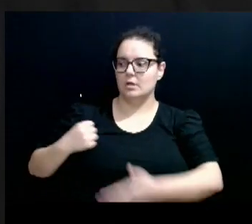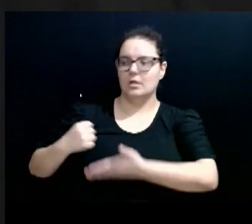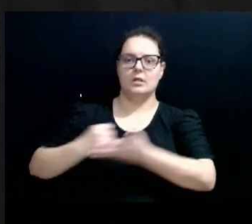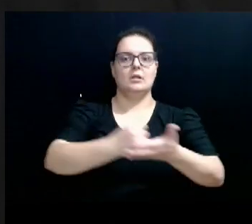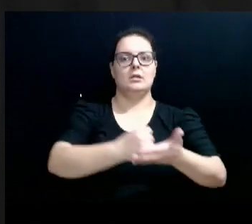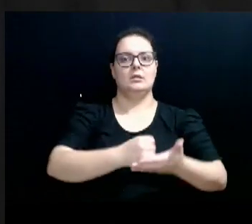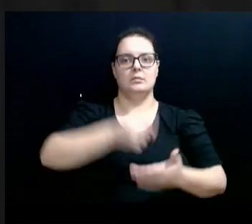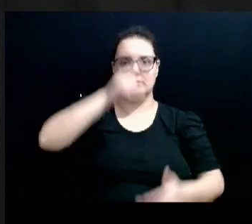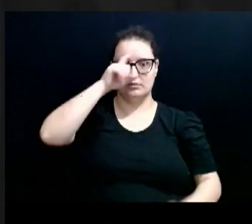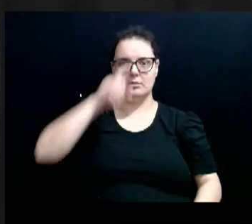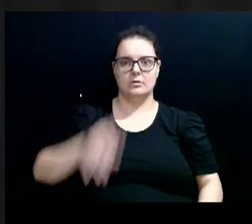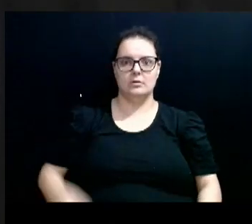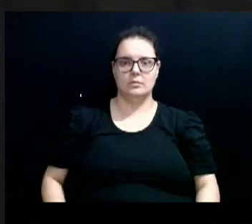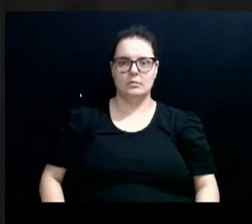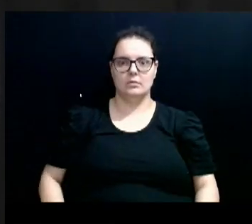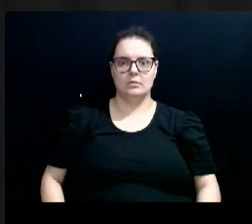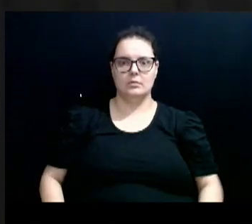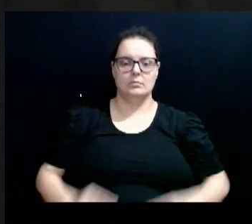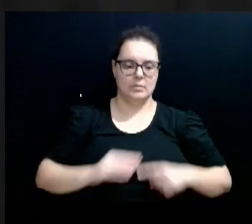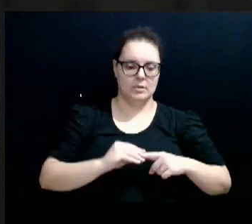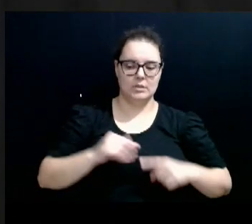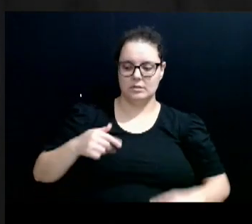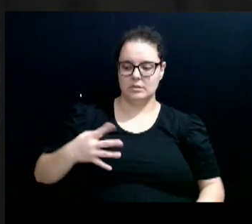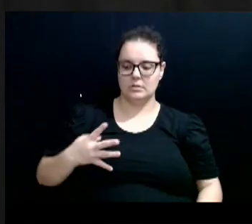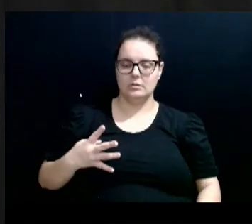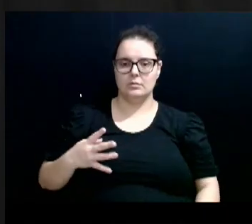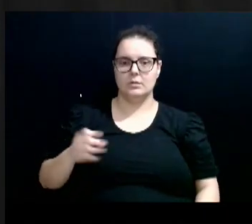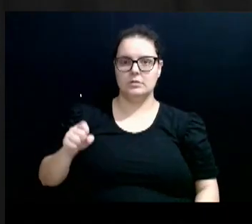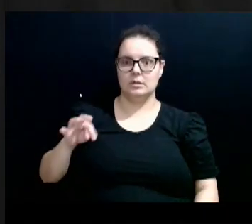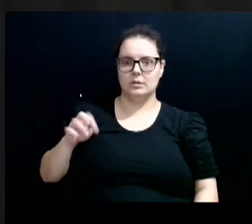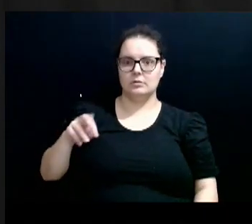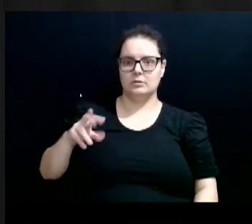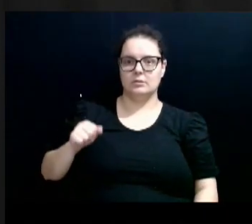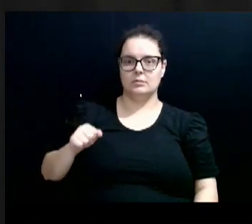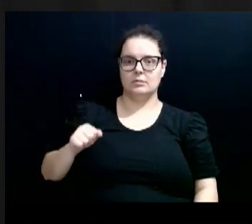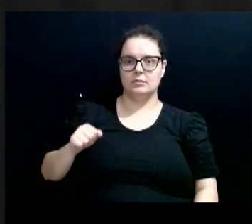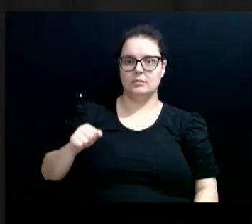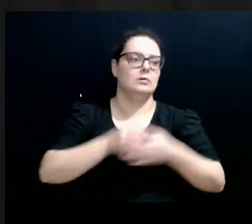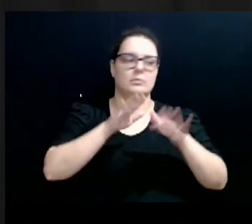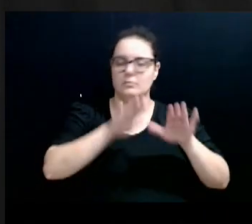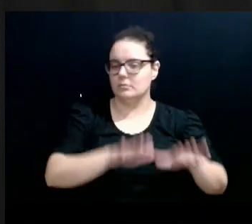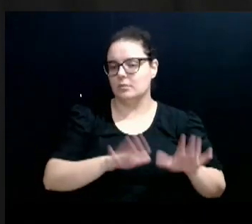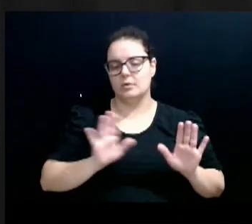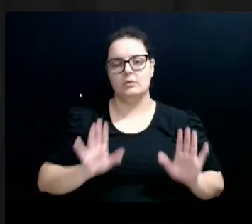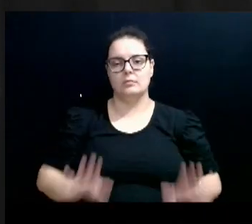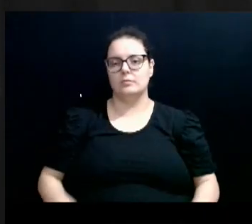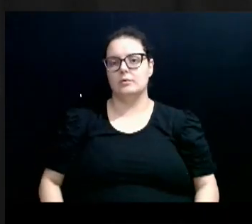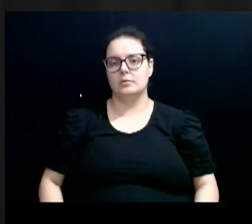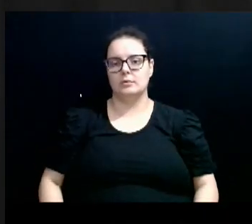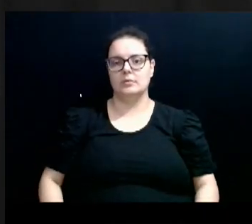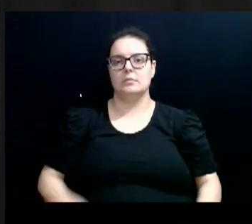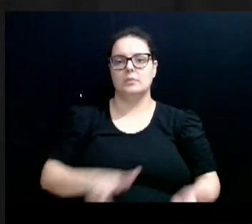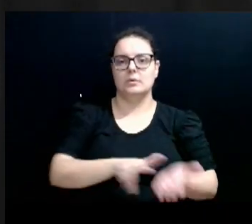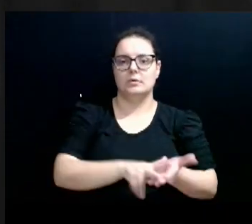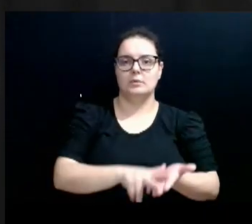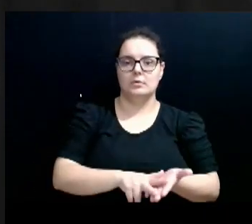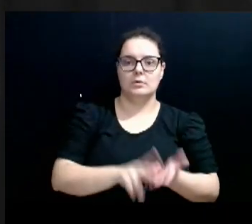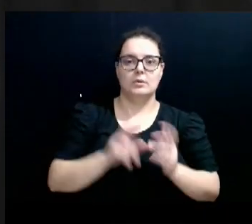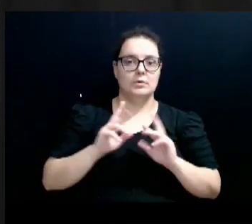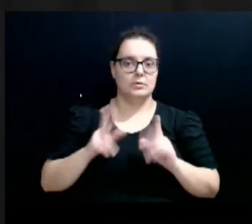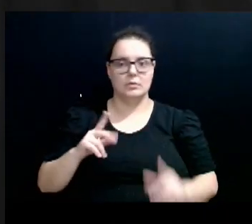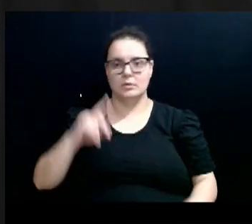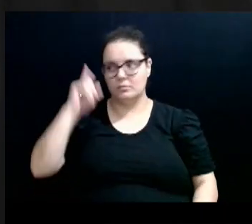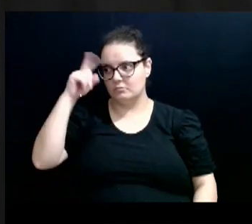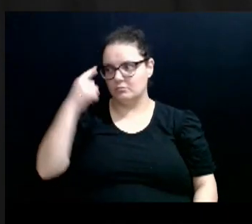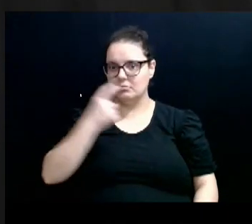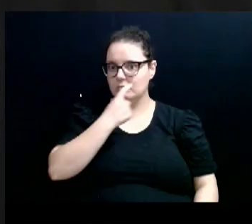Leva imediatamente. Aí me levou e eu já fiquei internado. Engraçado, Mina, que eu não sentia falta de ar, não tinha nada